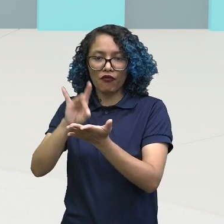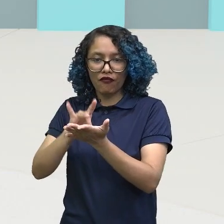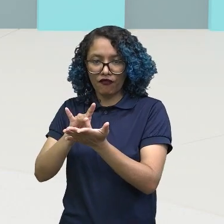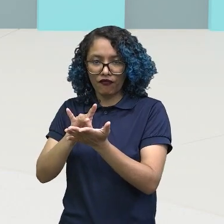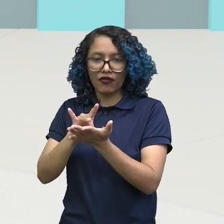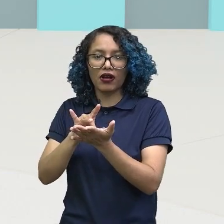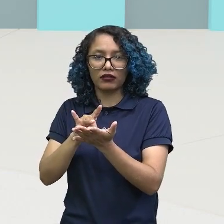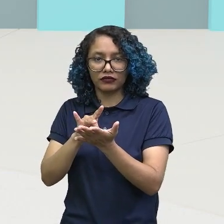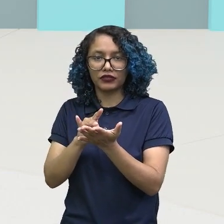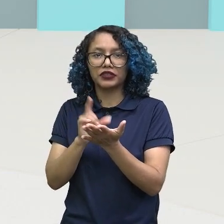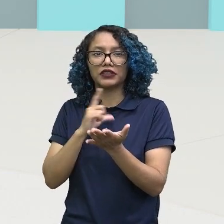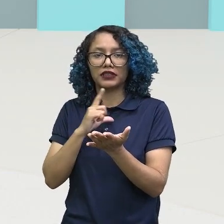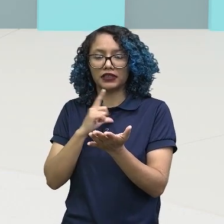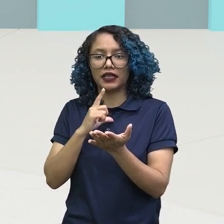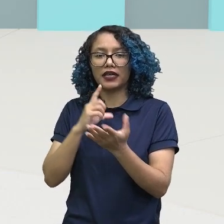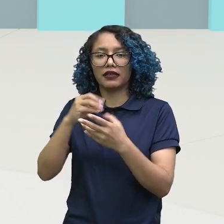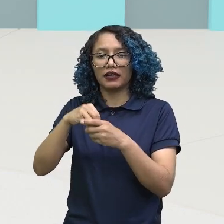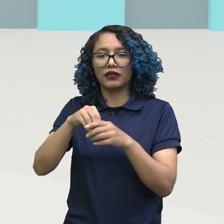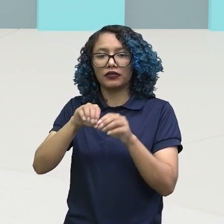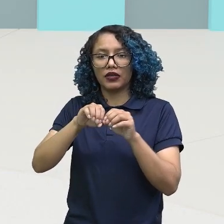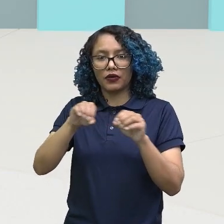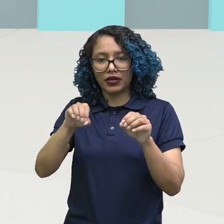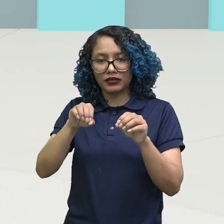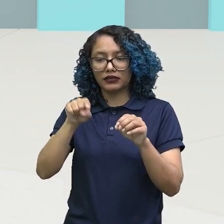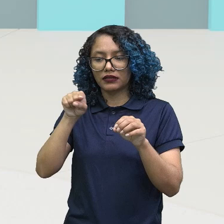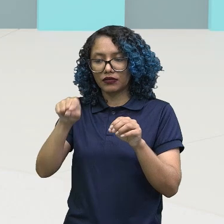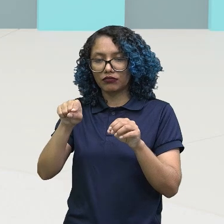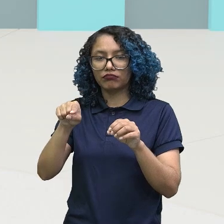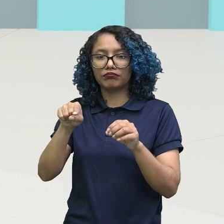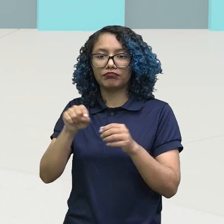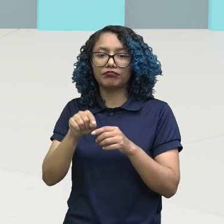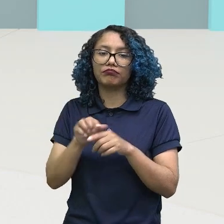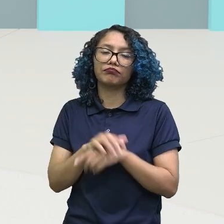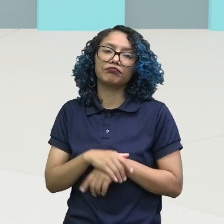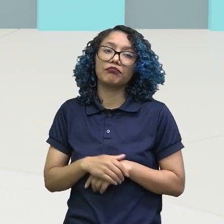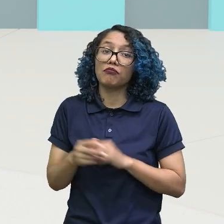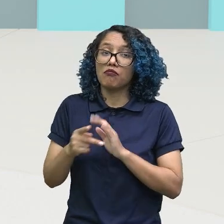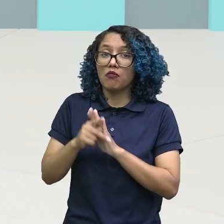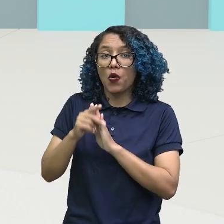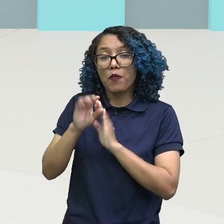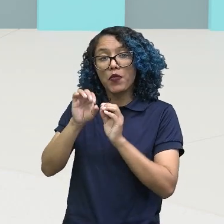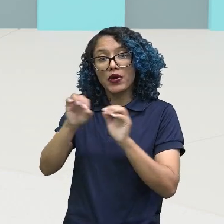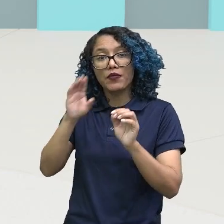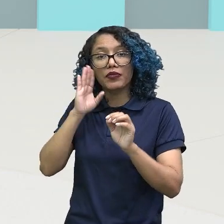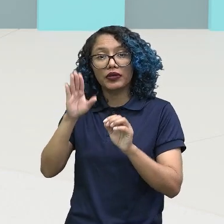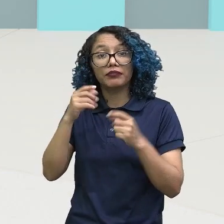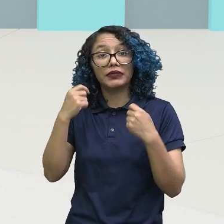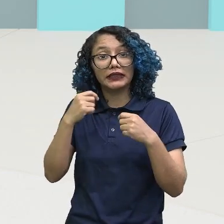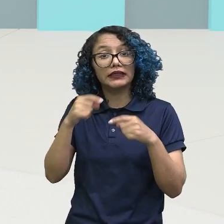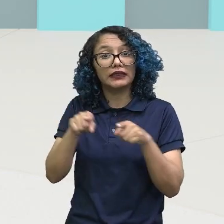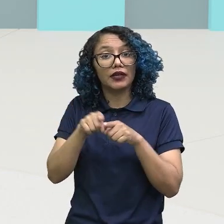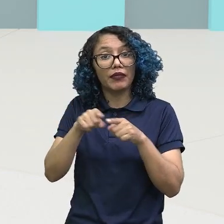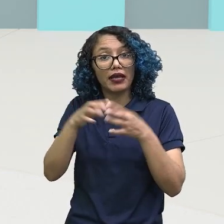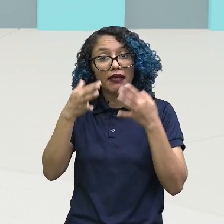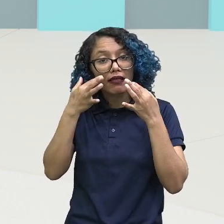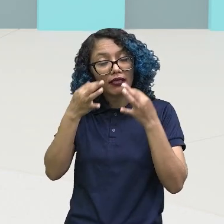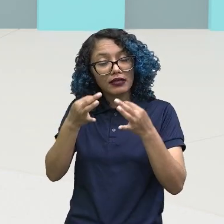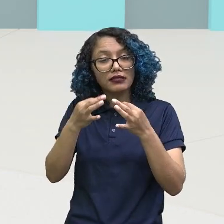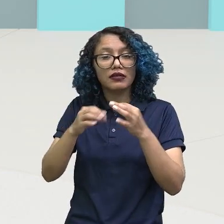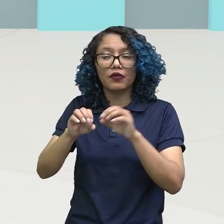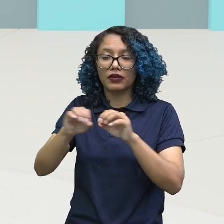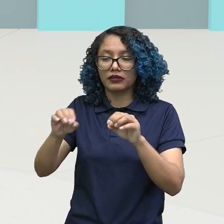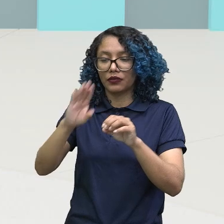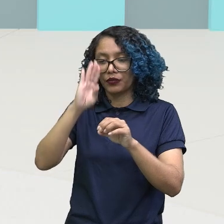nelas mencionados e outro expresso na oração principal. A gente sempre deve olhar a oração principal e depois a gente olha